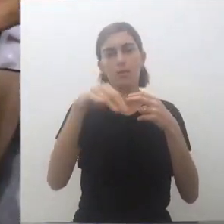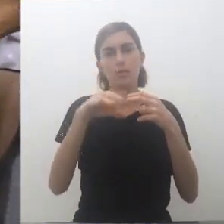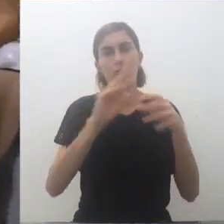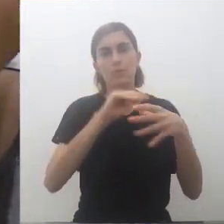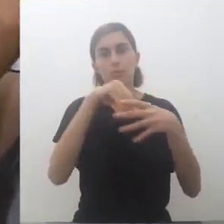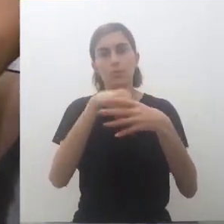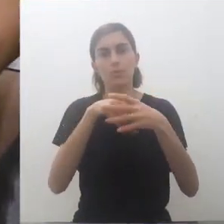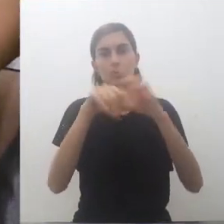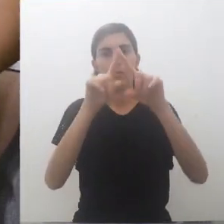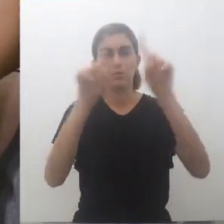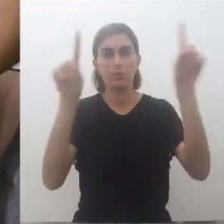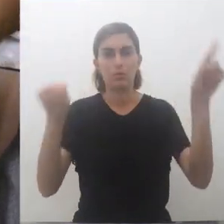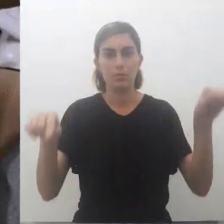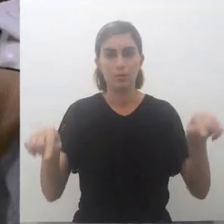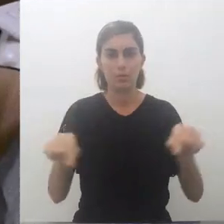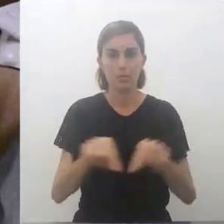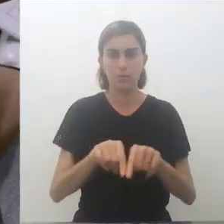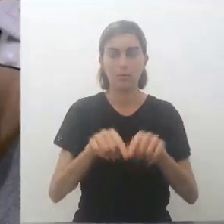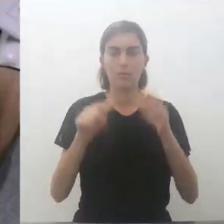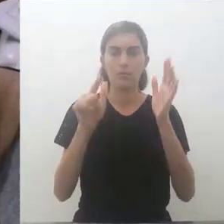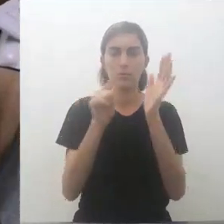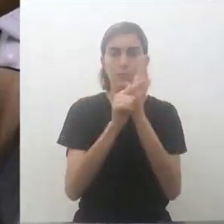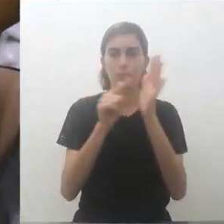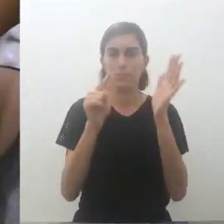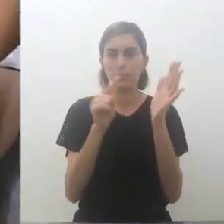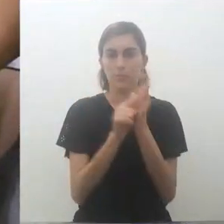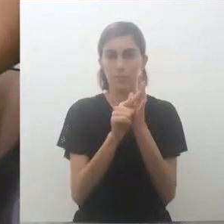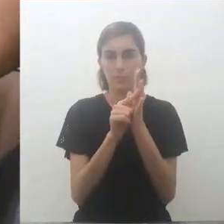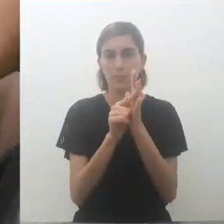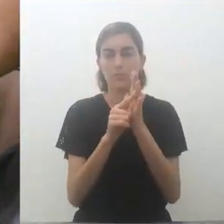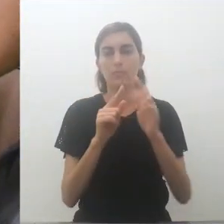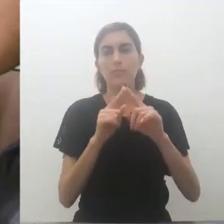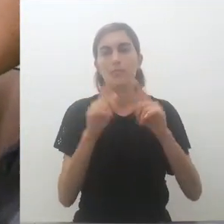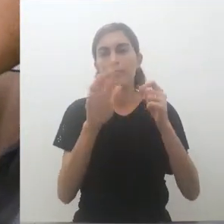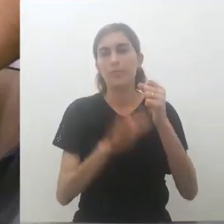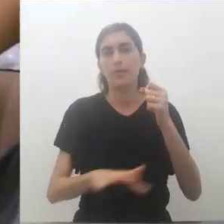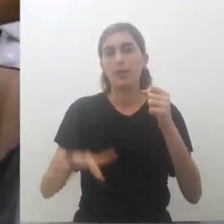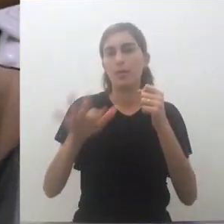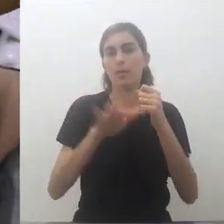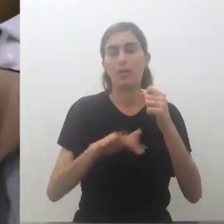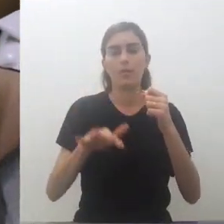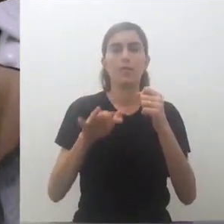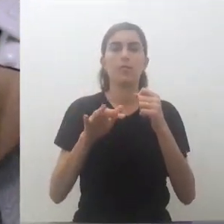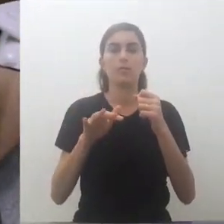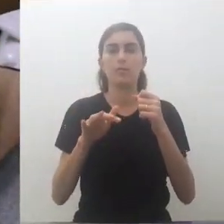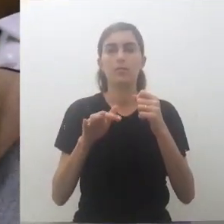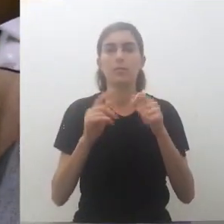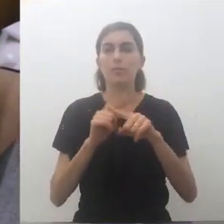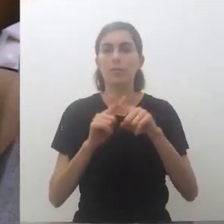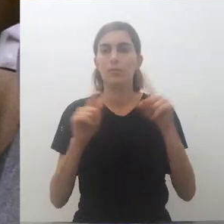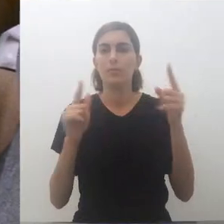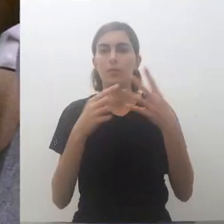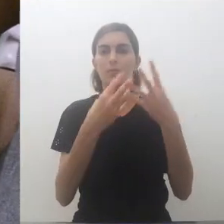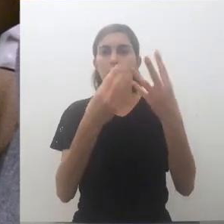mesmo espaço, que é a folha, veja que nós temos aqui mais áreas vazias, mas muito